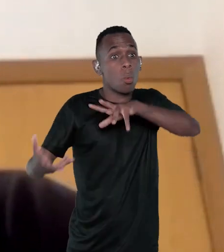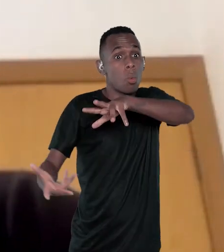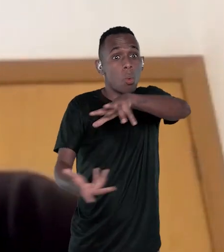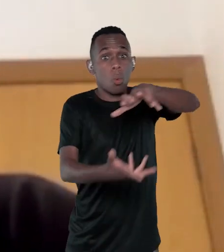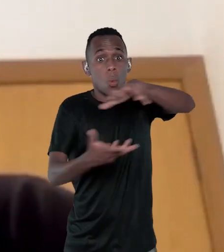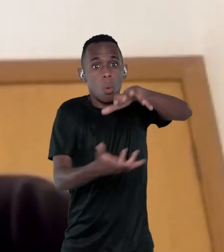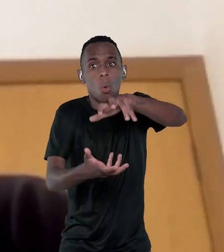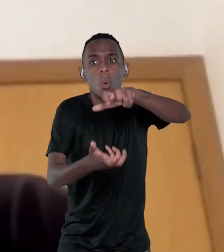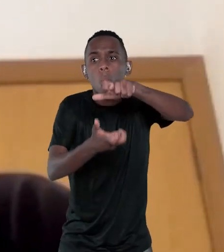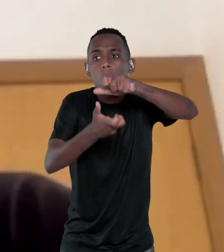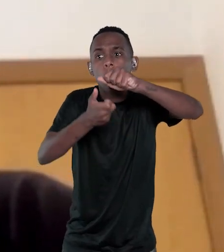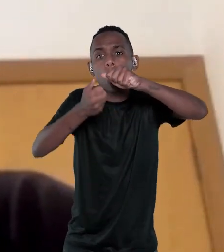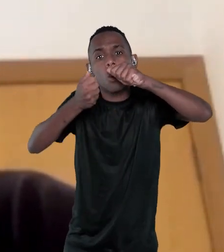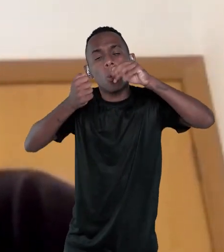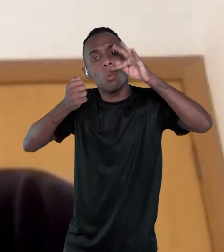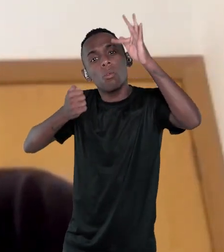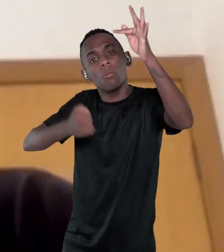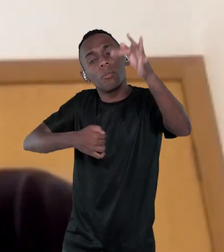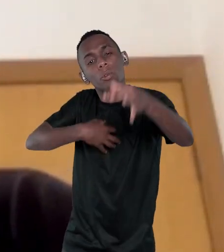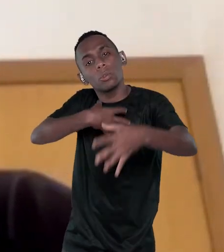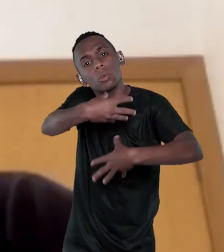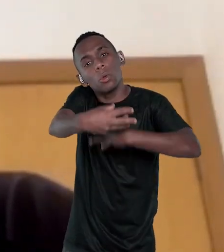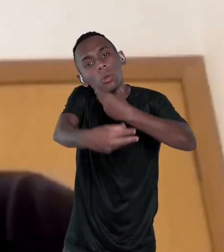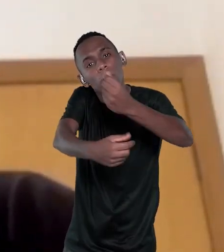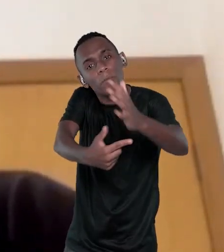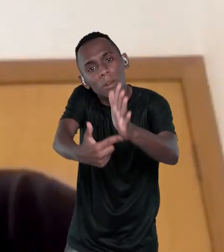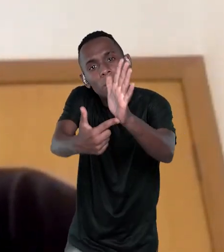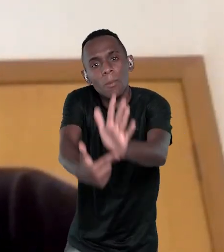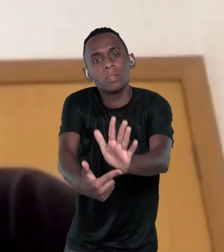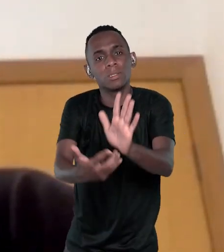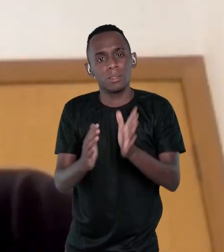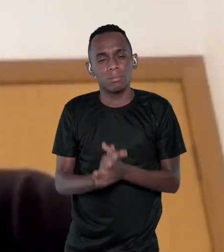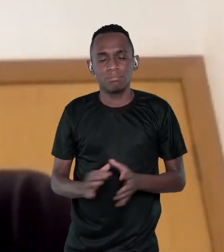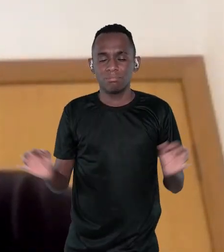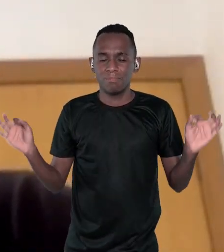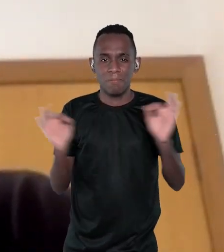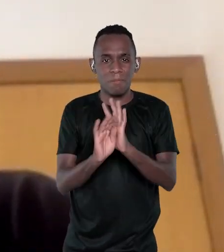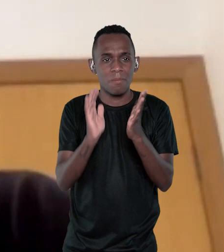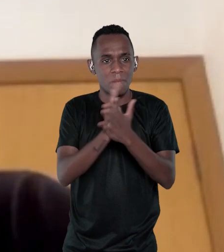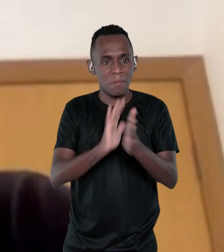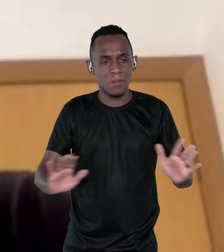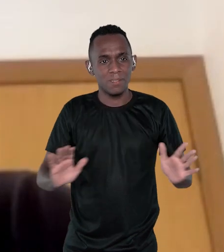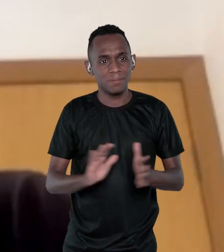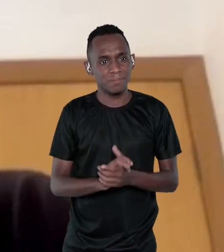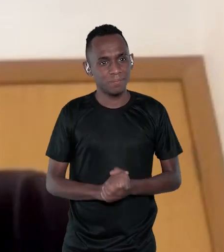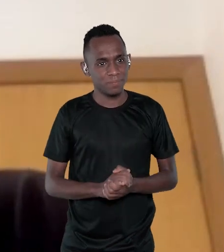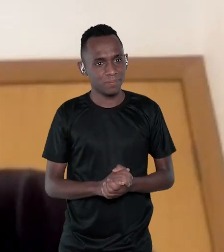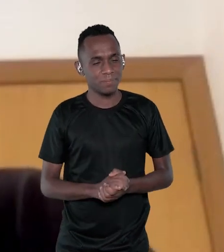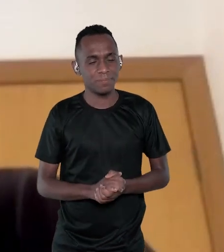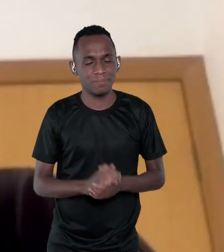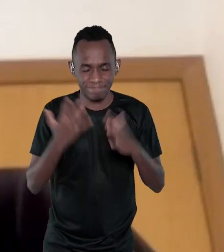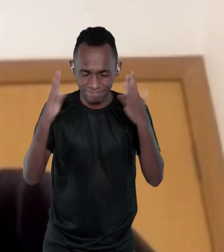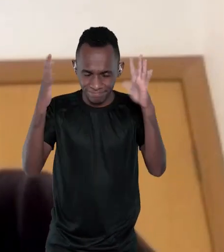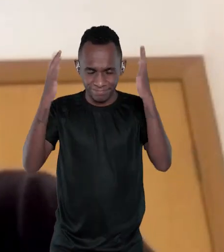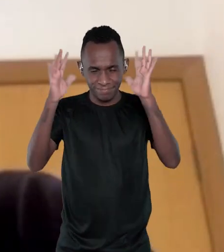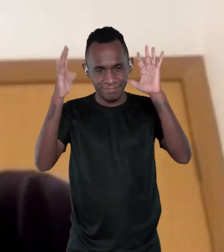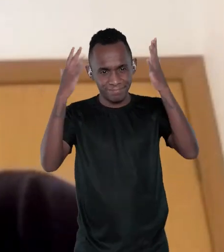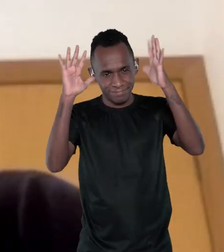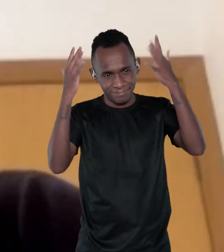criança faminta ou o mundo gemendo às próximas